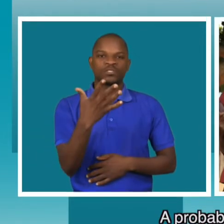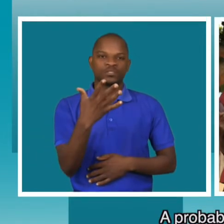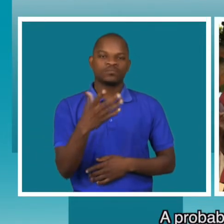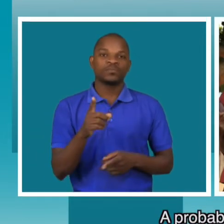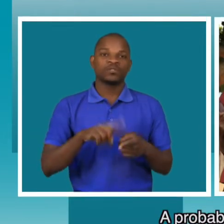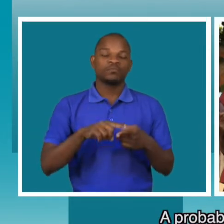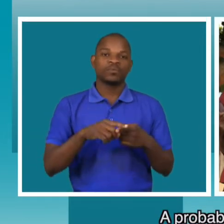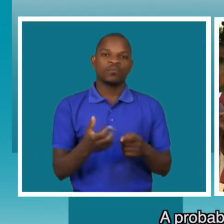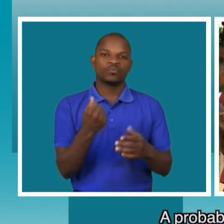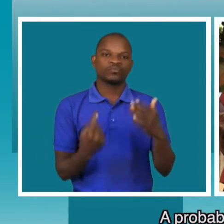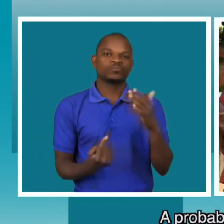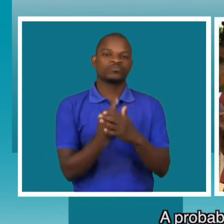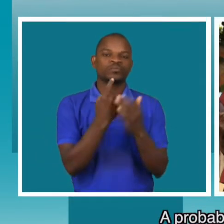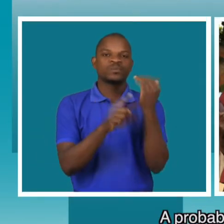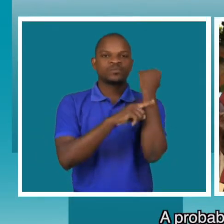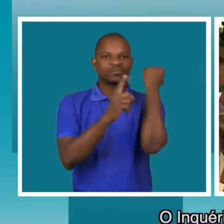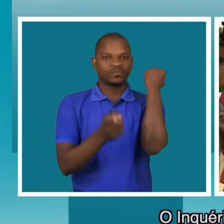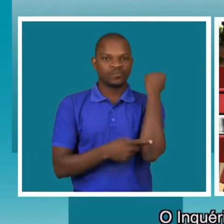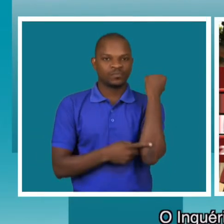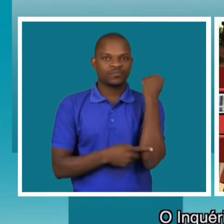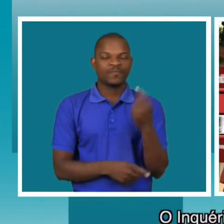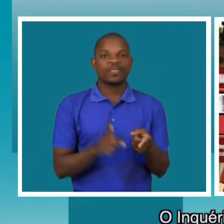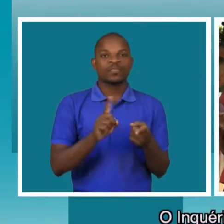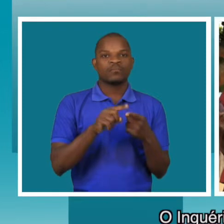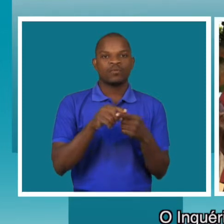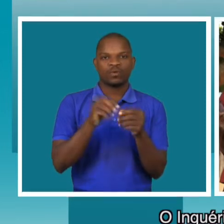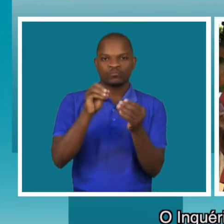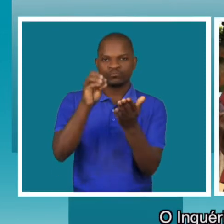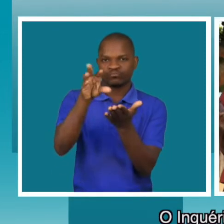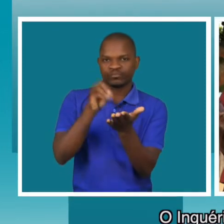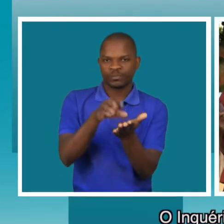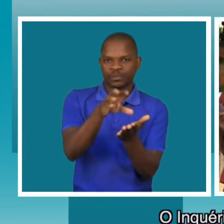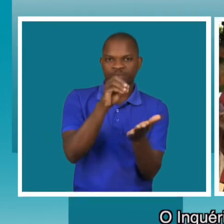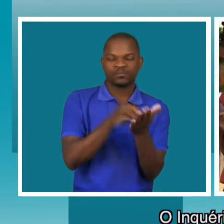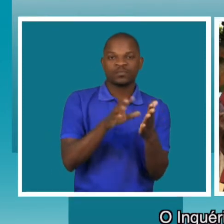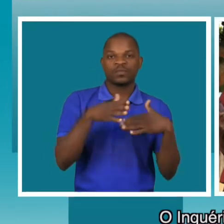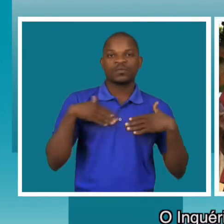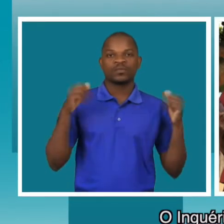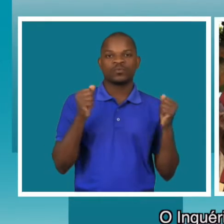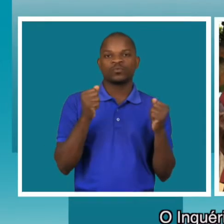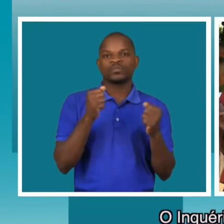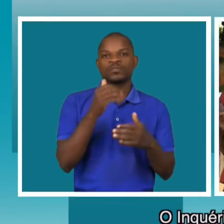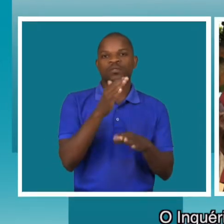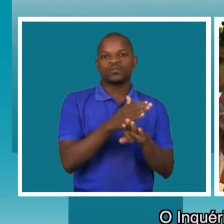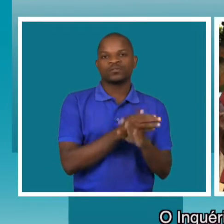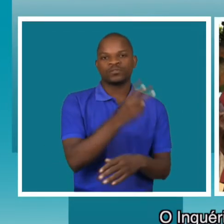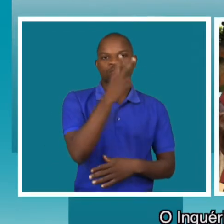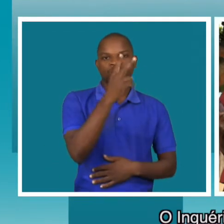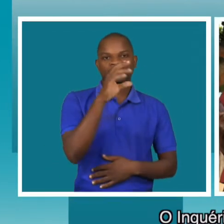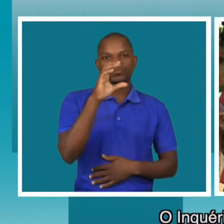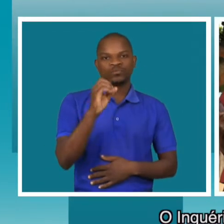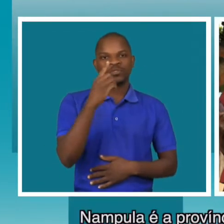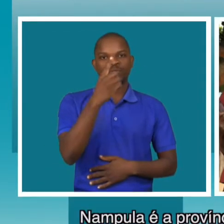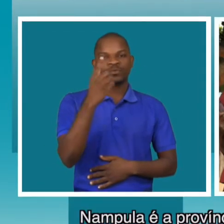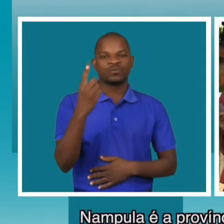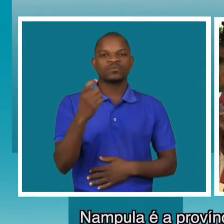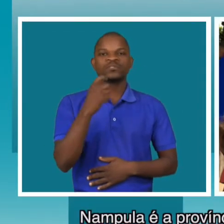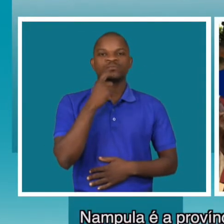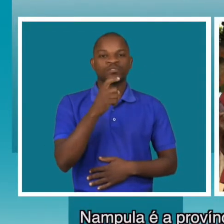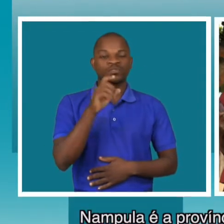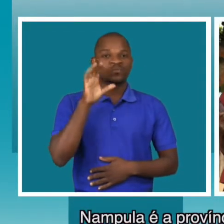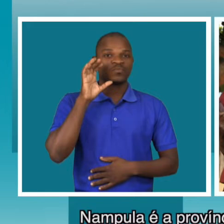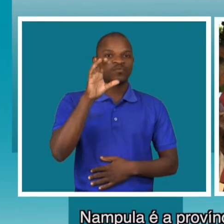gravidez precoce é de 7 vezes. O Inquérito Demográfico de Saúde de 2011 aponta que, em termos absolutos, Nampula